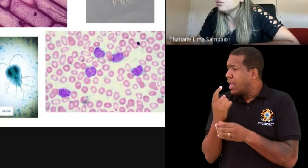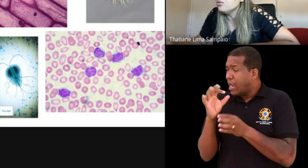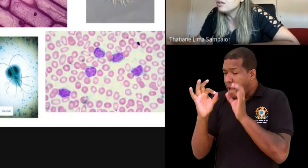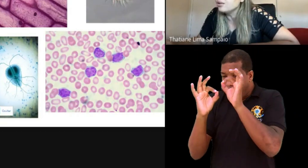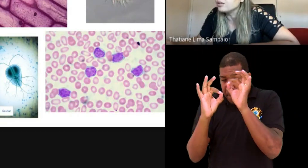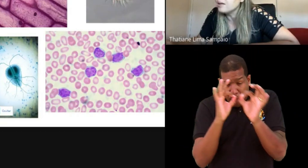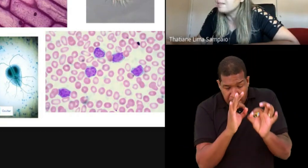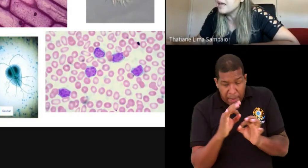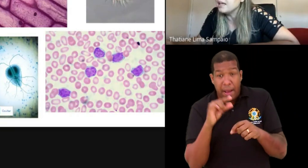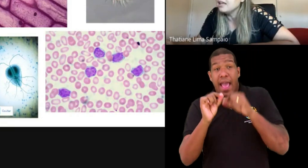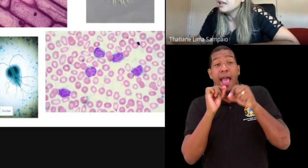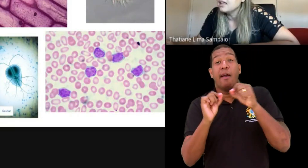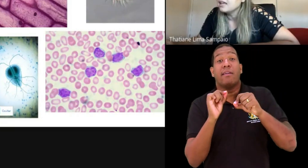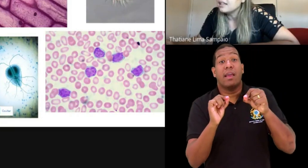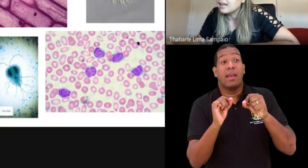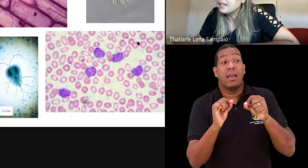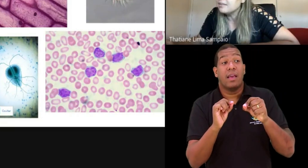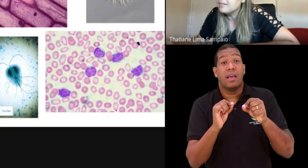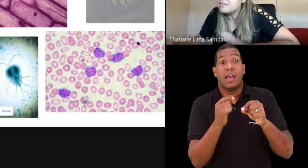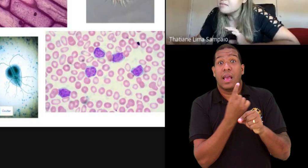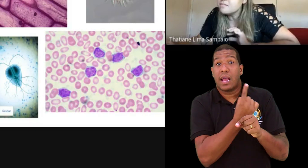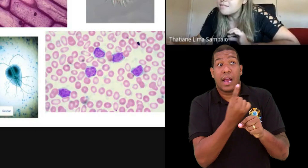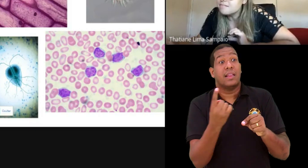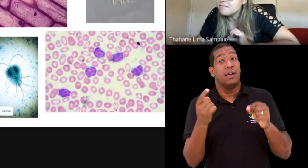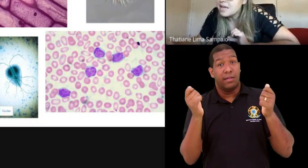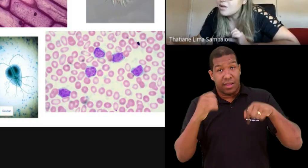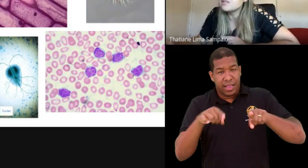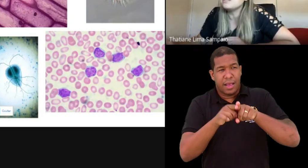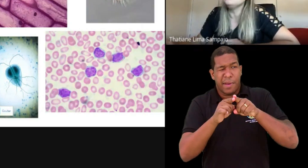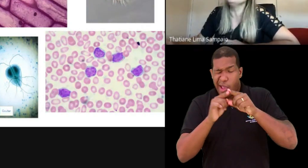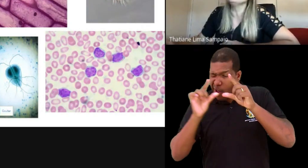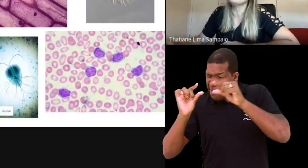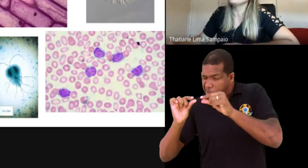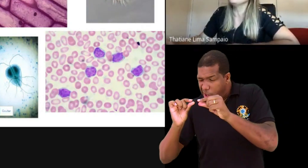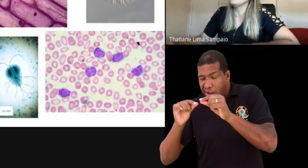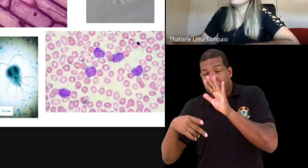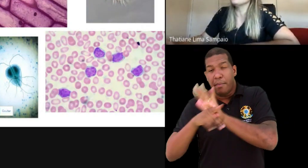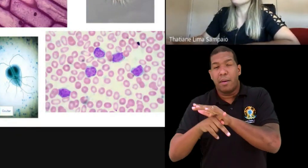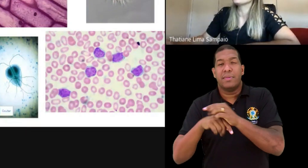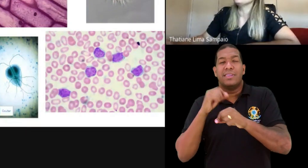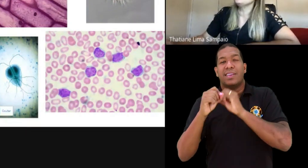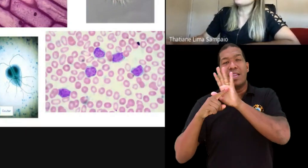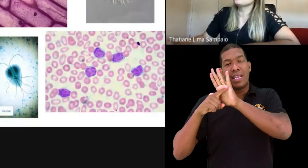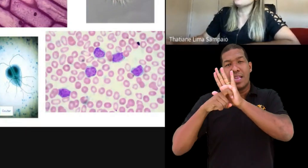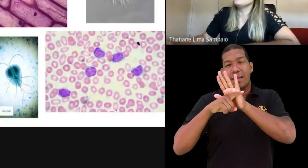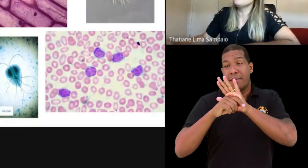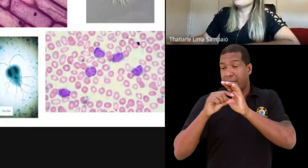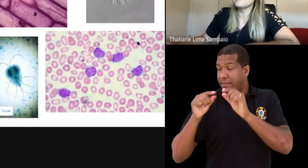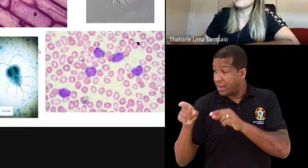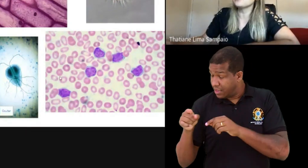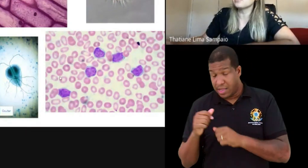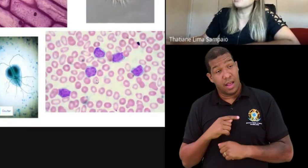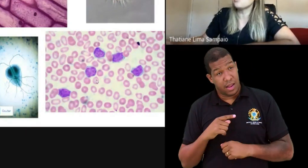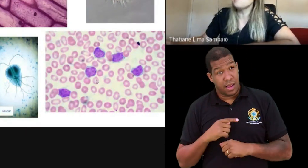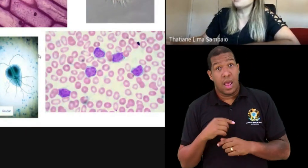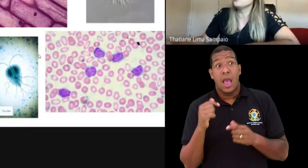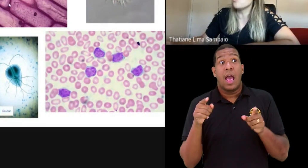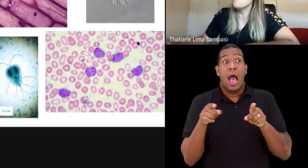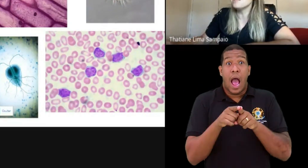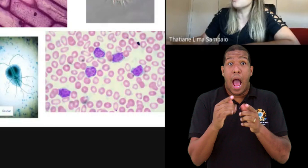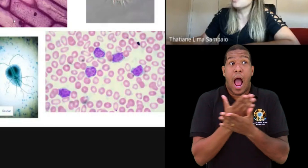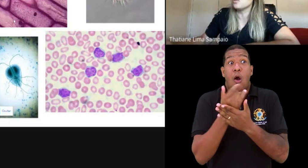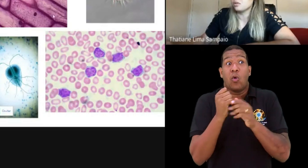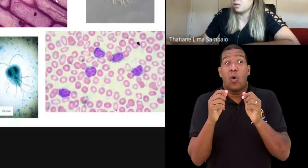é o núcleo também, tá aqui, menorzinho da bactéria. E isso daqui também está relacionado ao